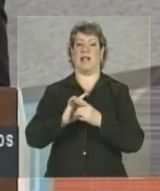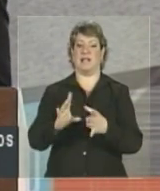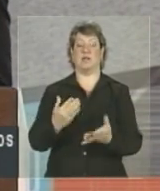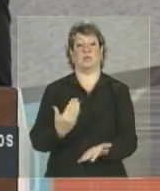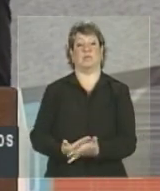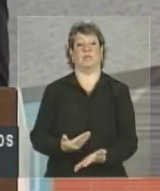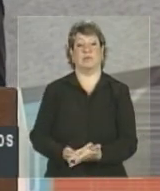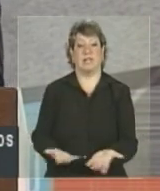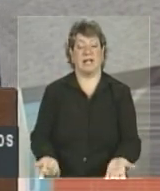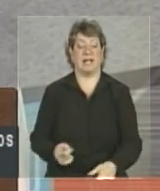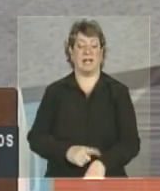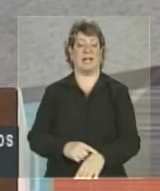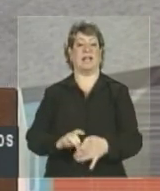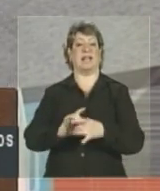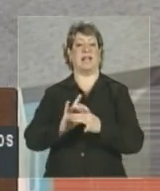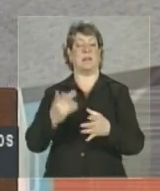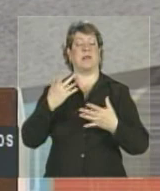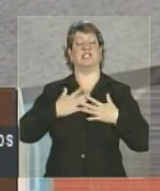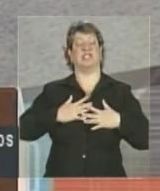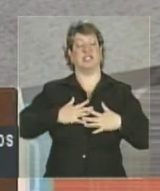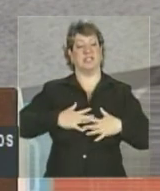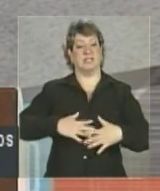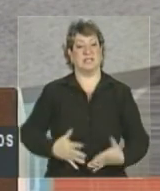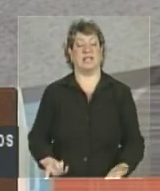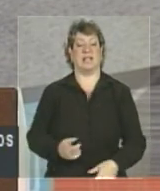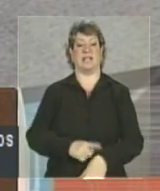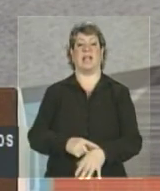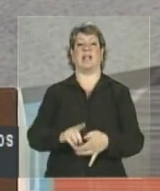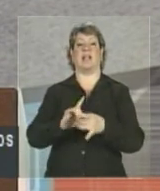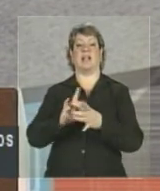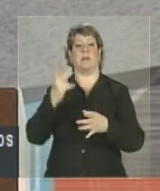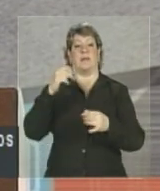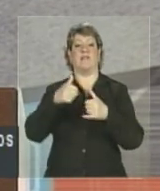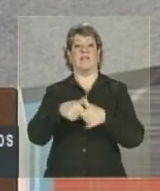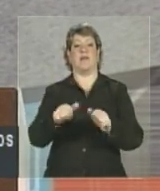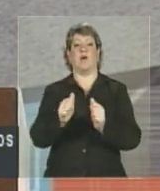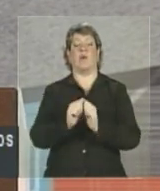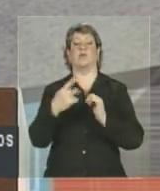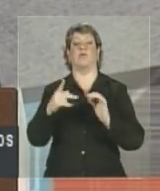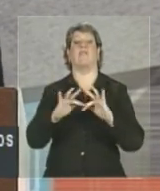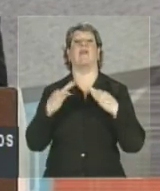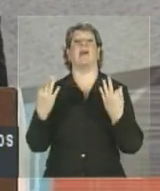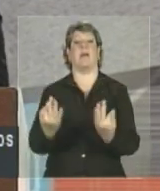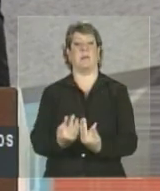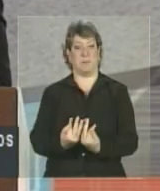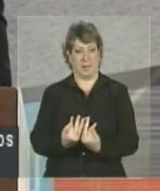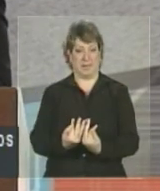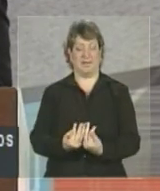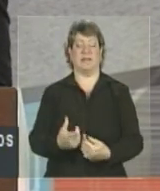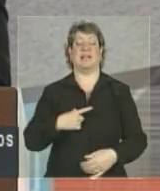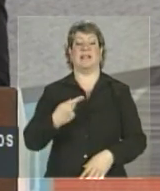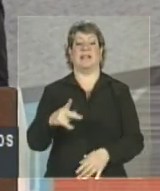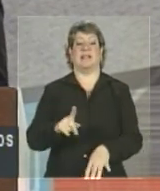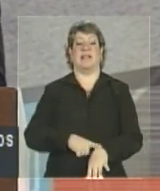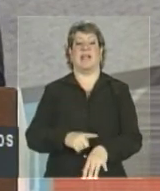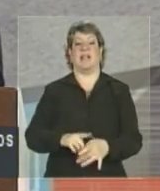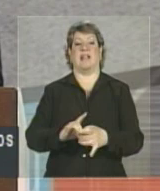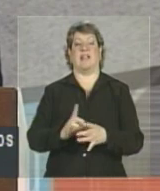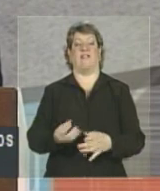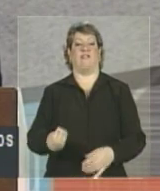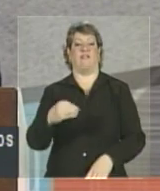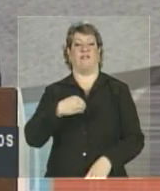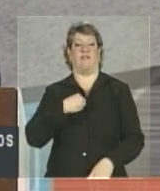para estudar, tempo livre para descansar, tempo livre para ficar com os seus. Terão o seu tempo de